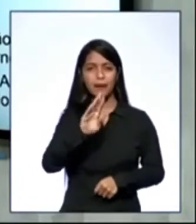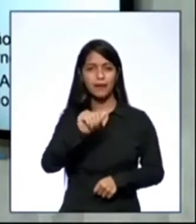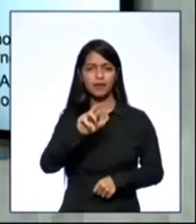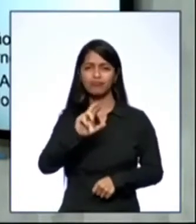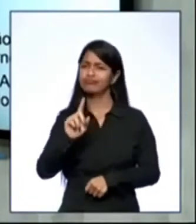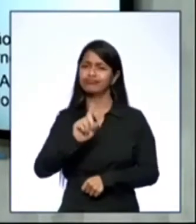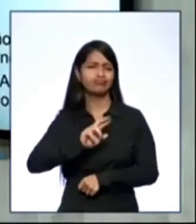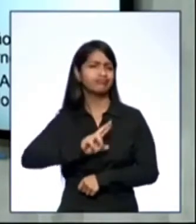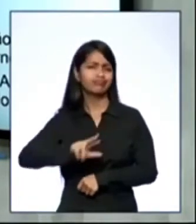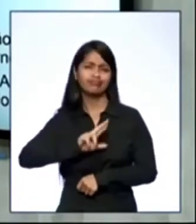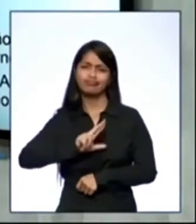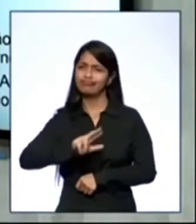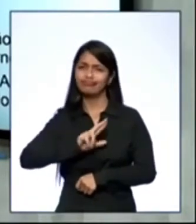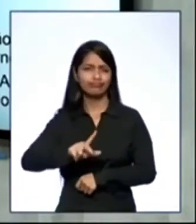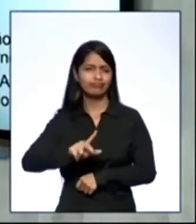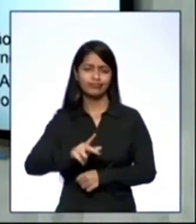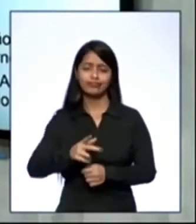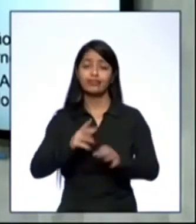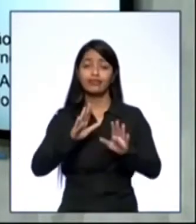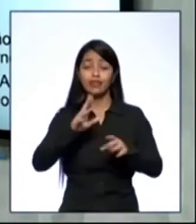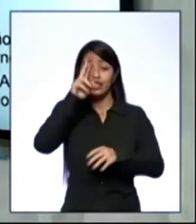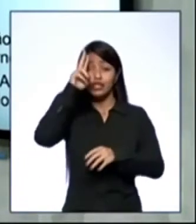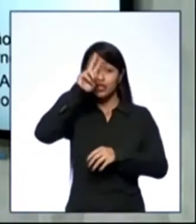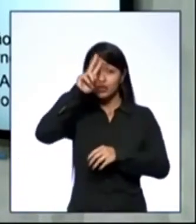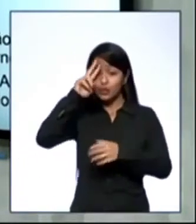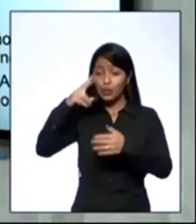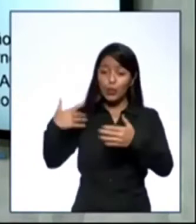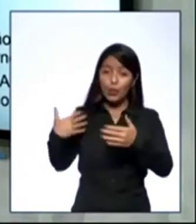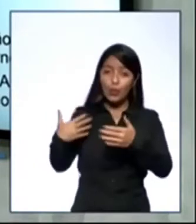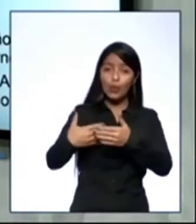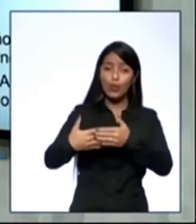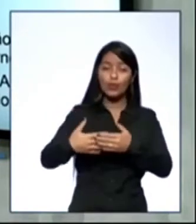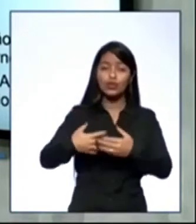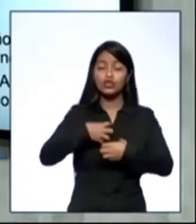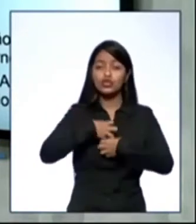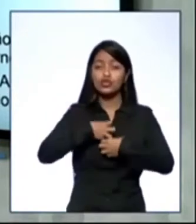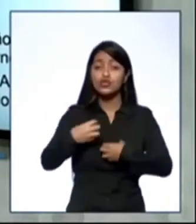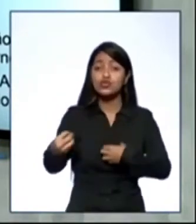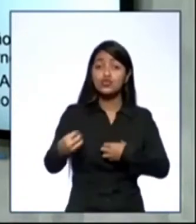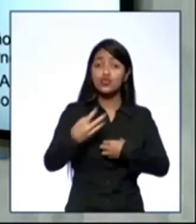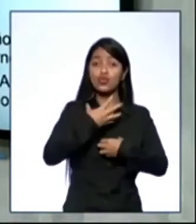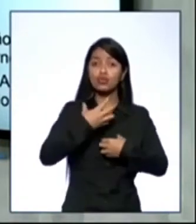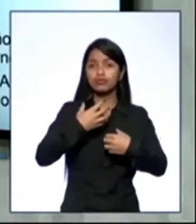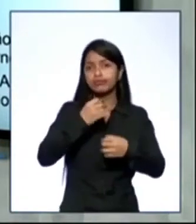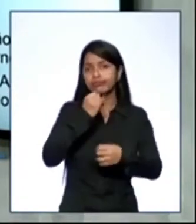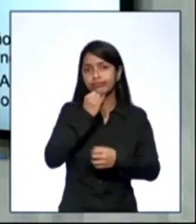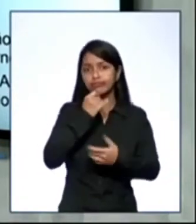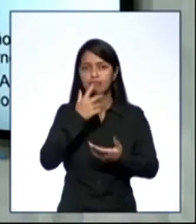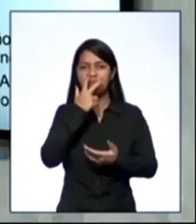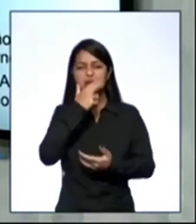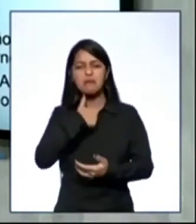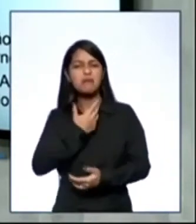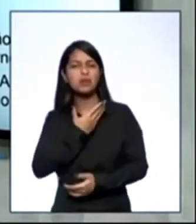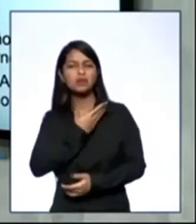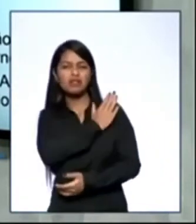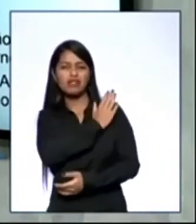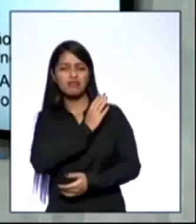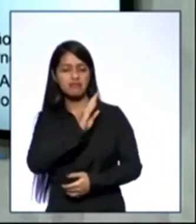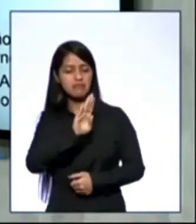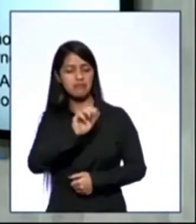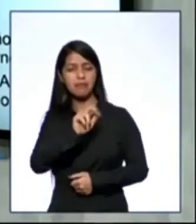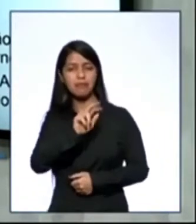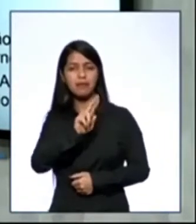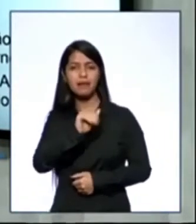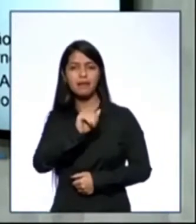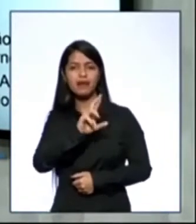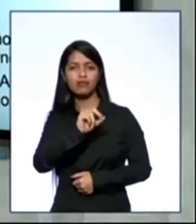nova historiografia, na concepção moderna de se pensar história, qualquer termo que gera um preconceito cultural, ele não deve ser